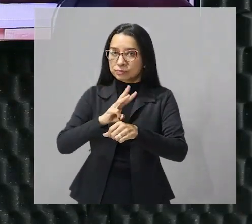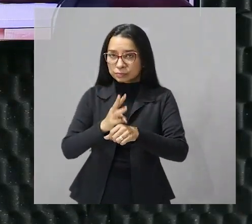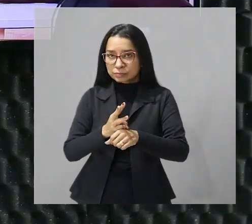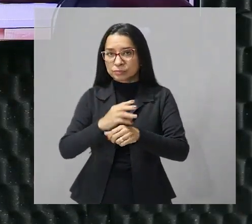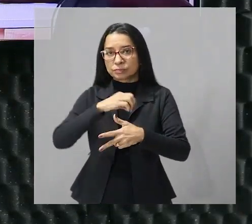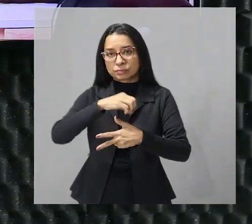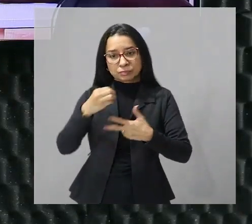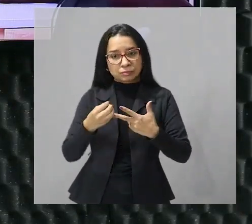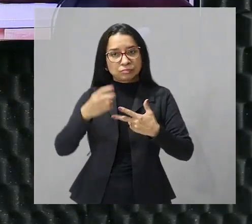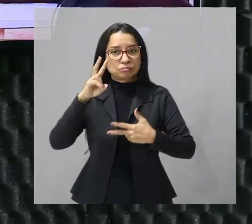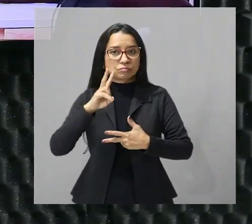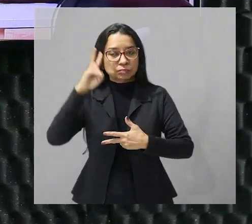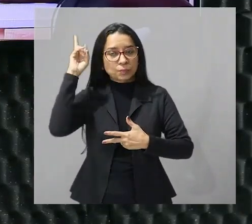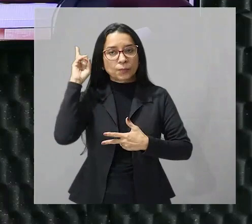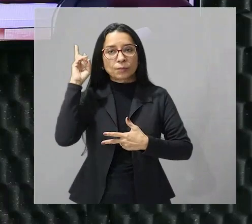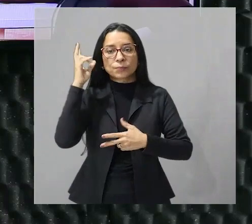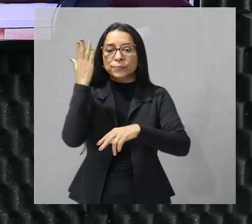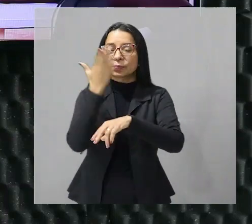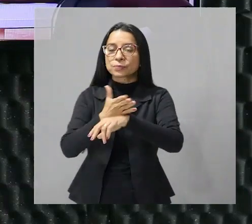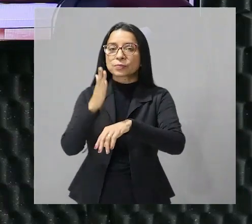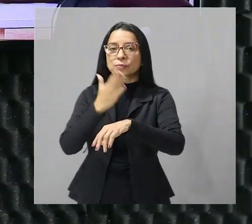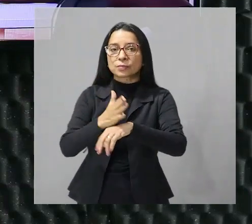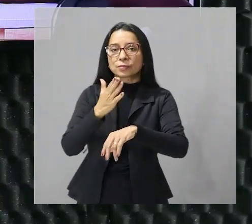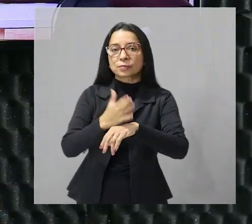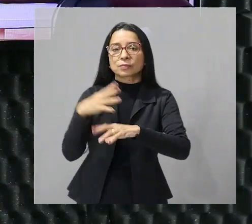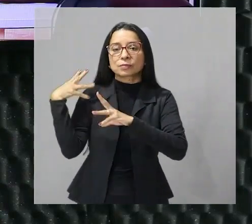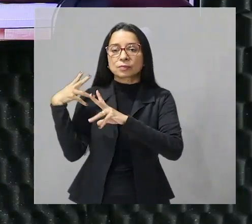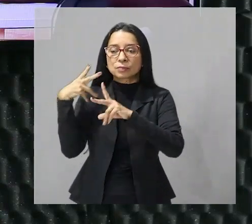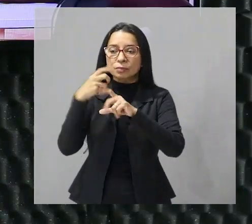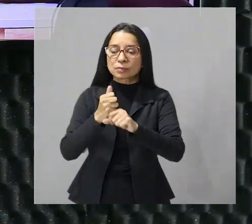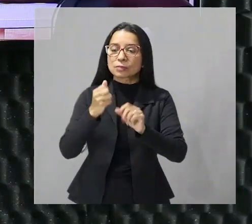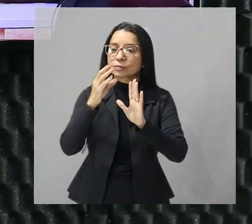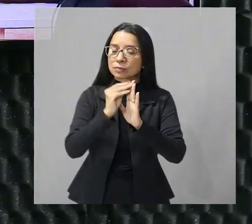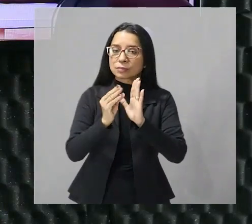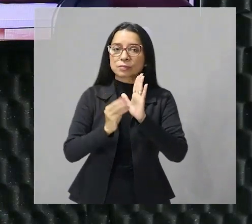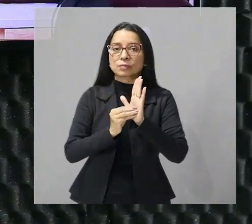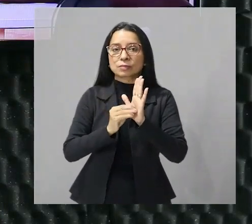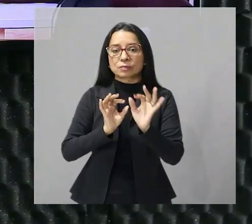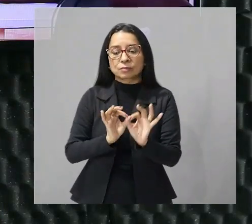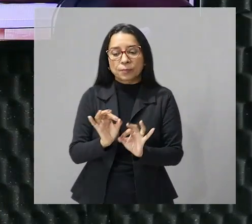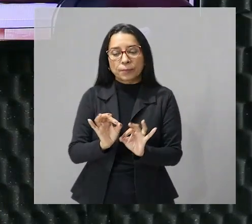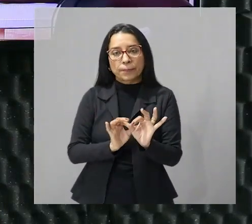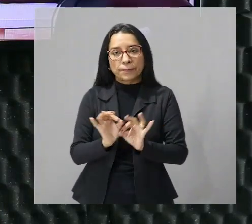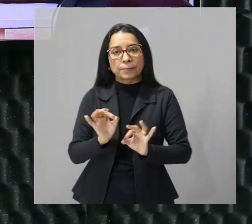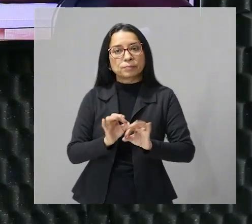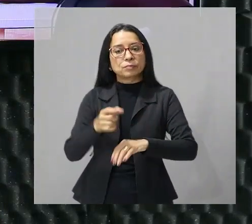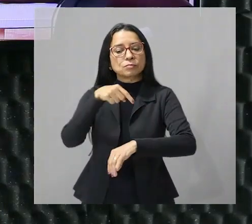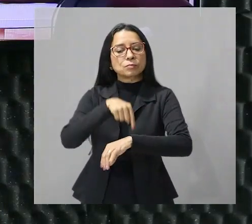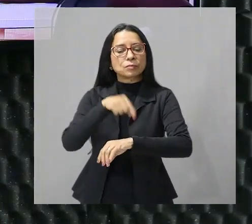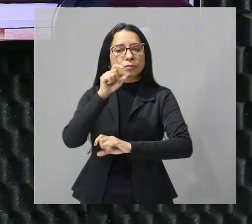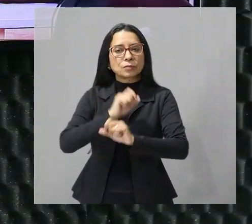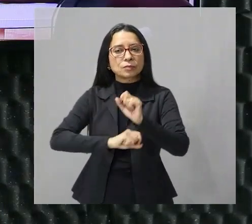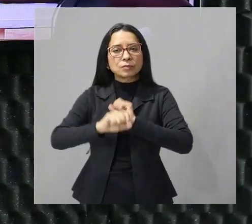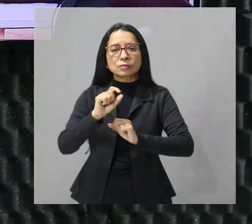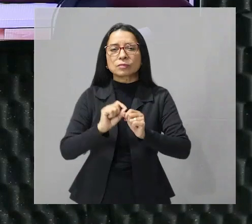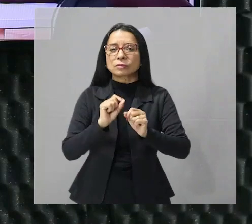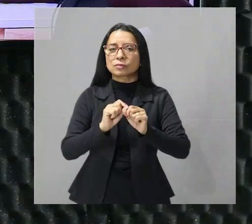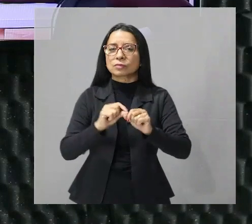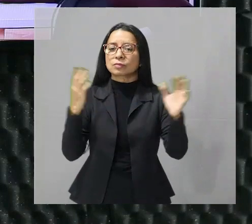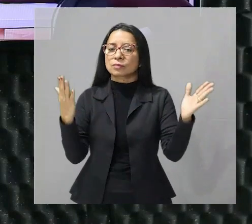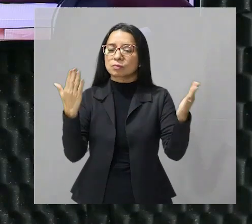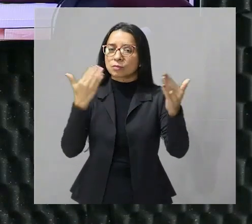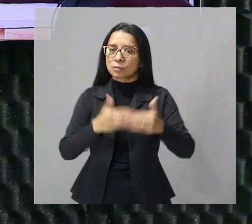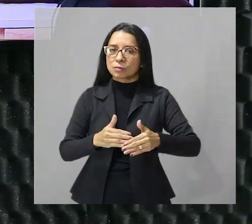que você vá treinando, relembrando os conteúdos, e aí se preparando, né, para o momento de você fazer a sua